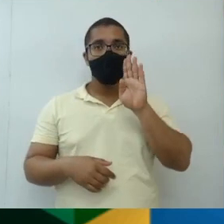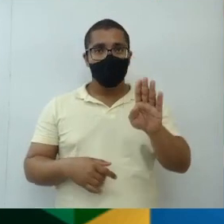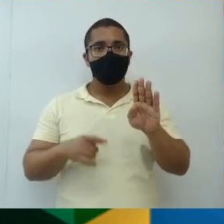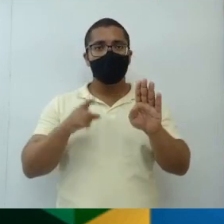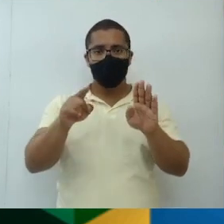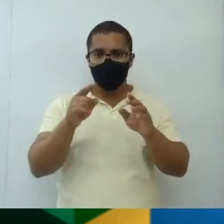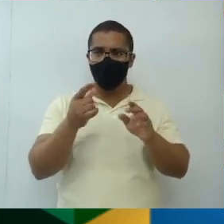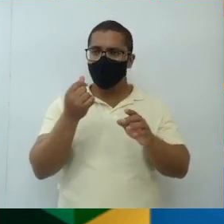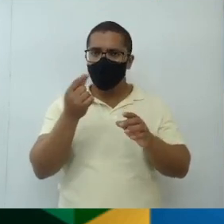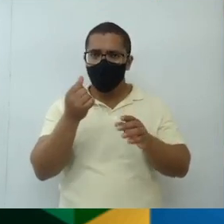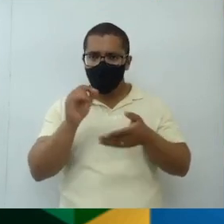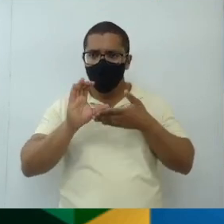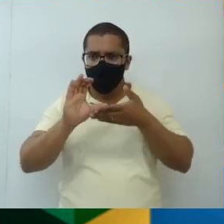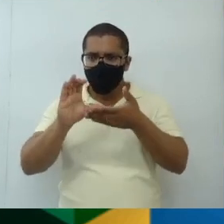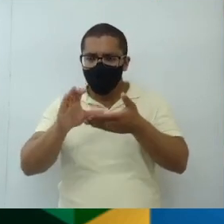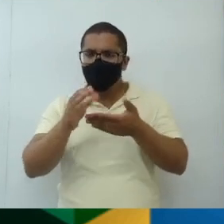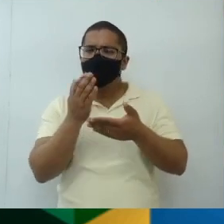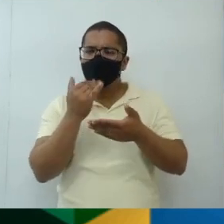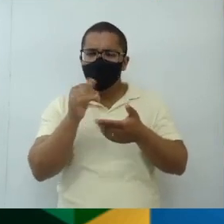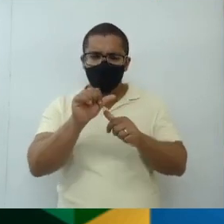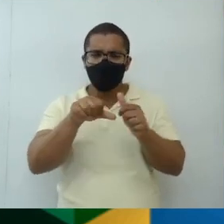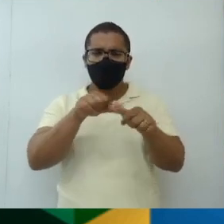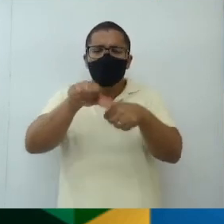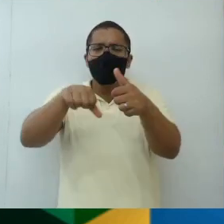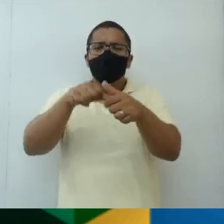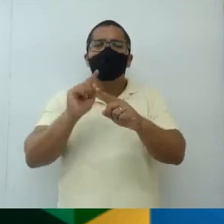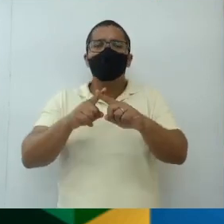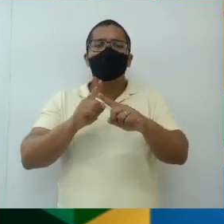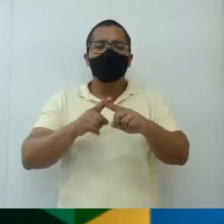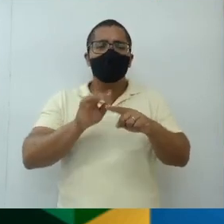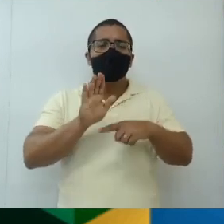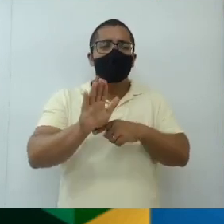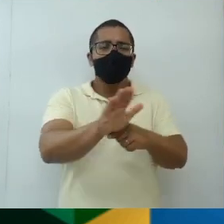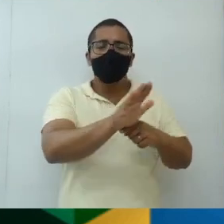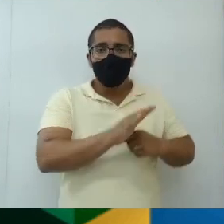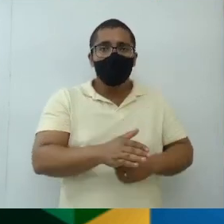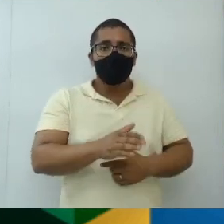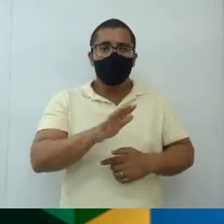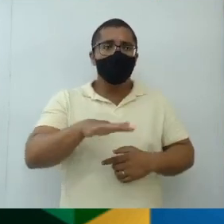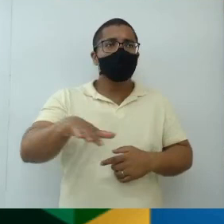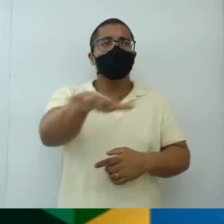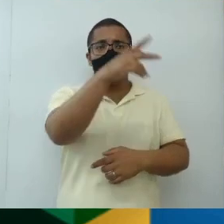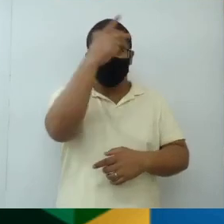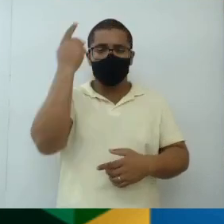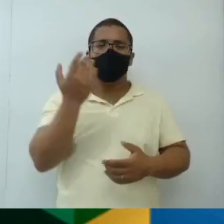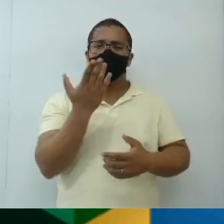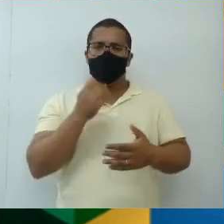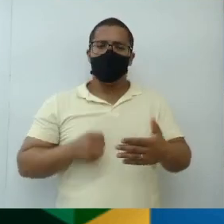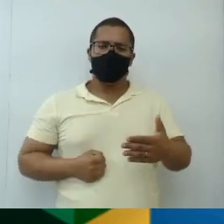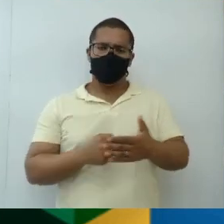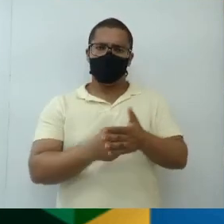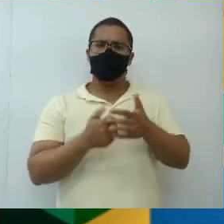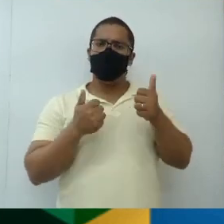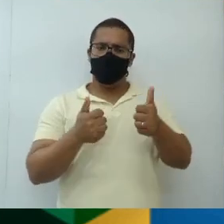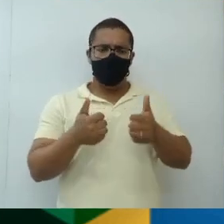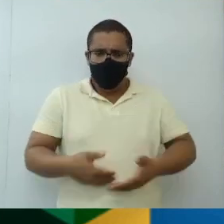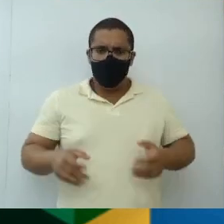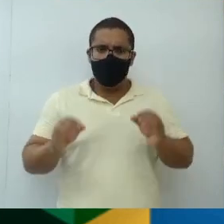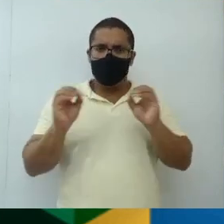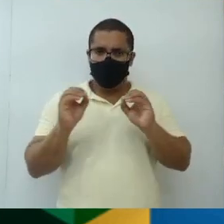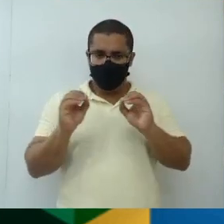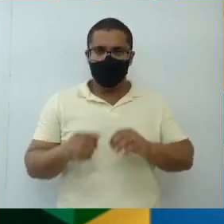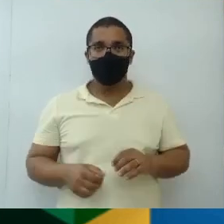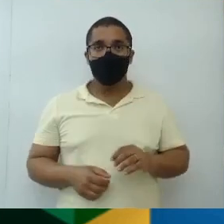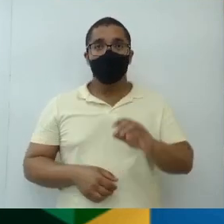modificados com a finalidade de acabar com a fome no mundo cê desenvolver